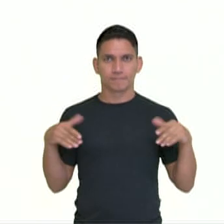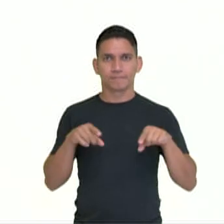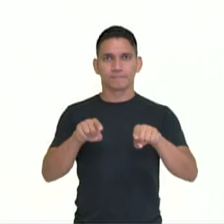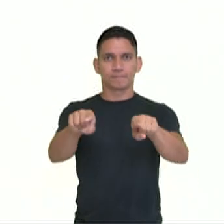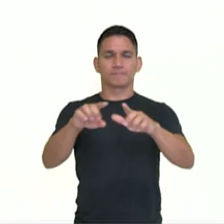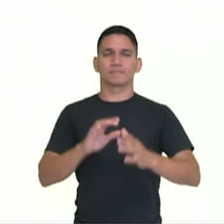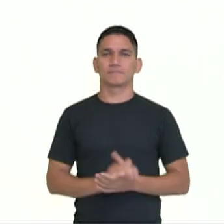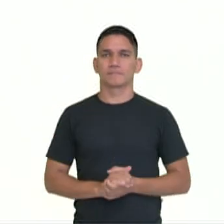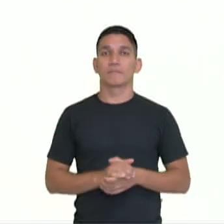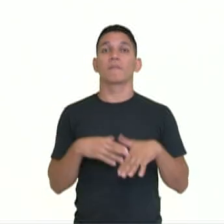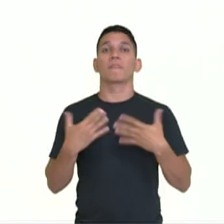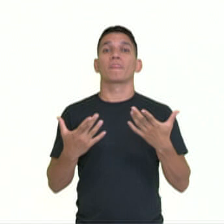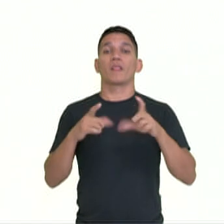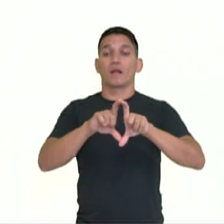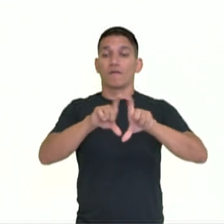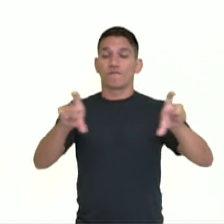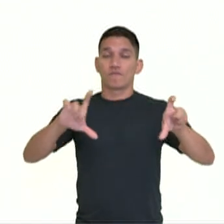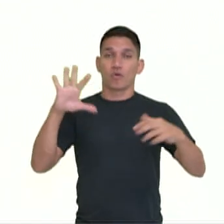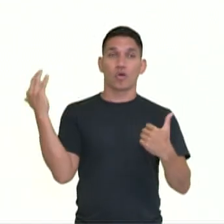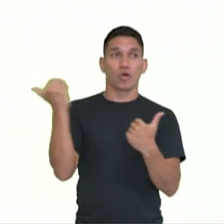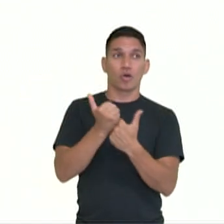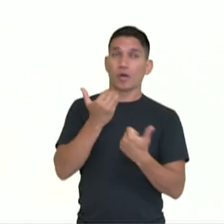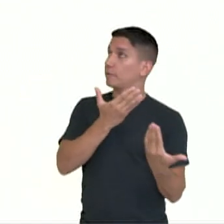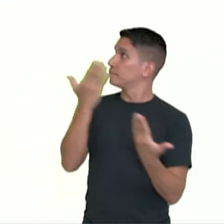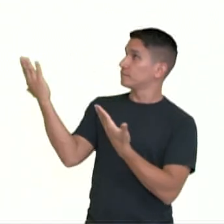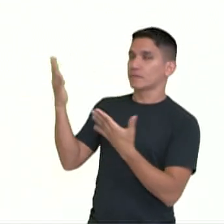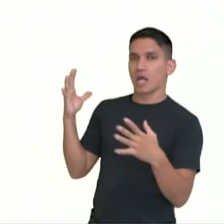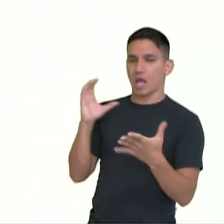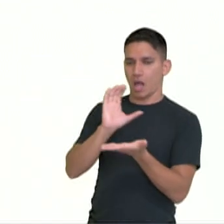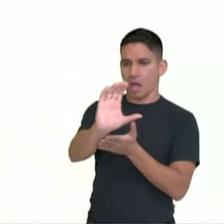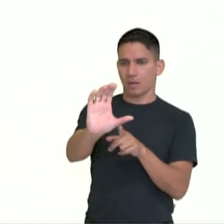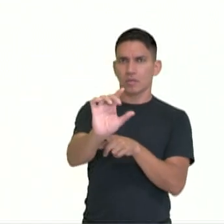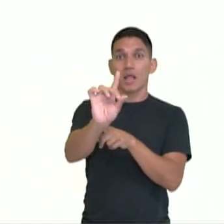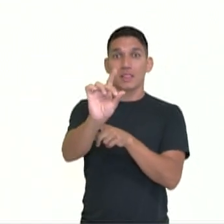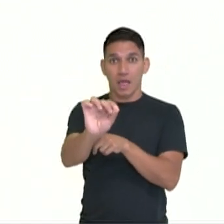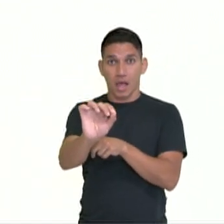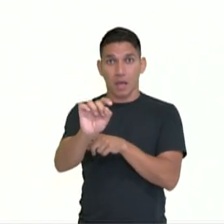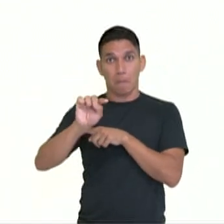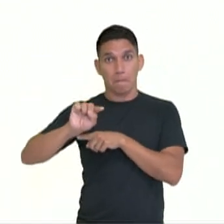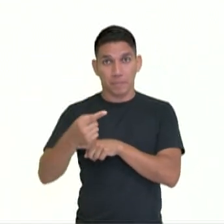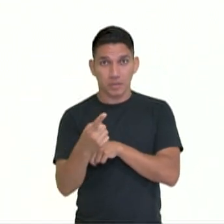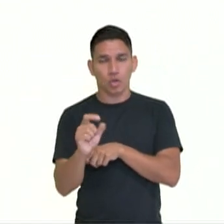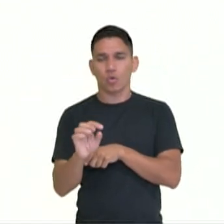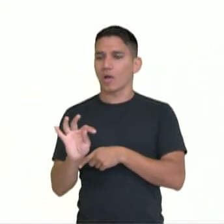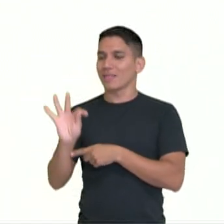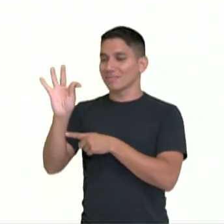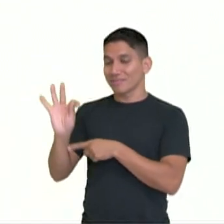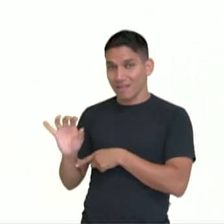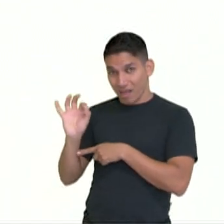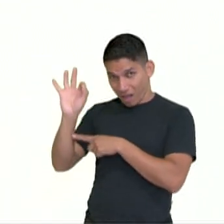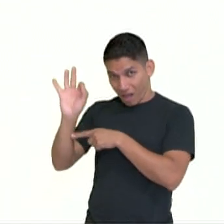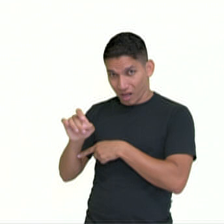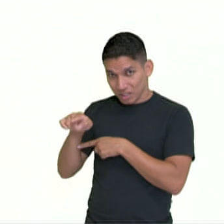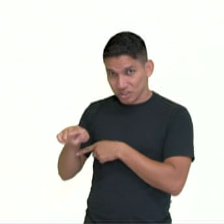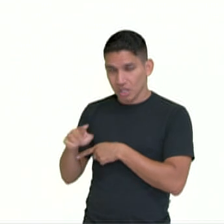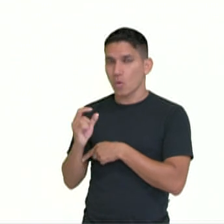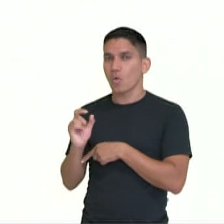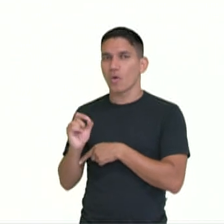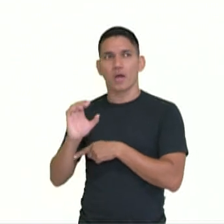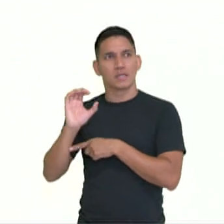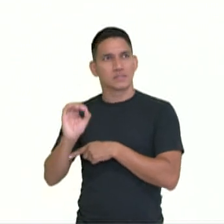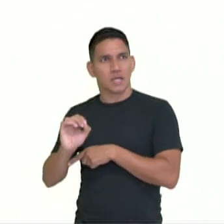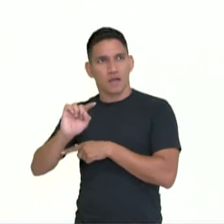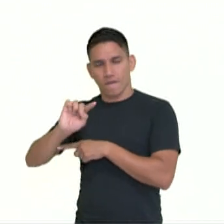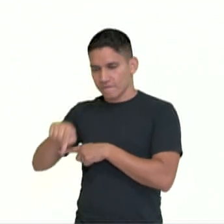fórmula. Aplicando a nossa fórmula, o capital 10 mil, a taxa de 15 milésimos elevado